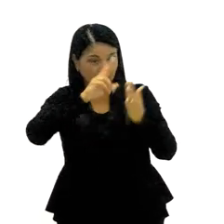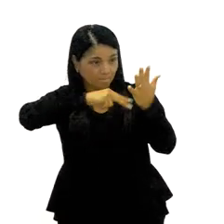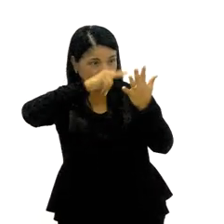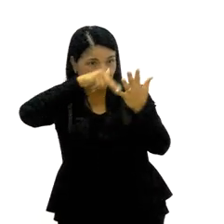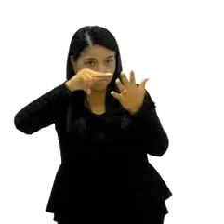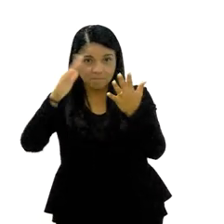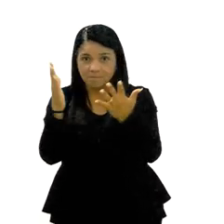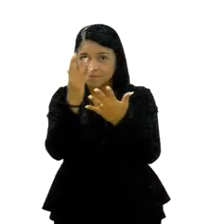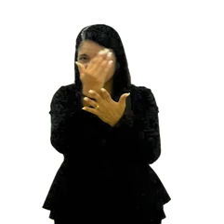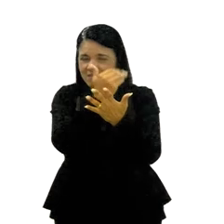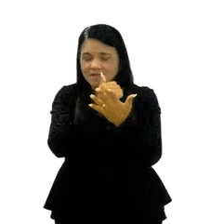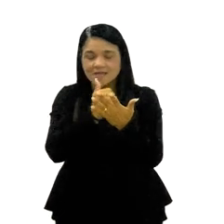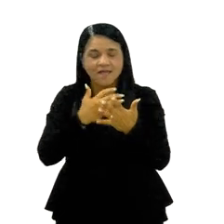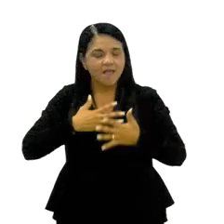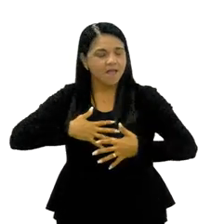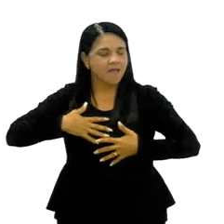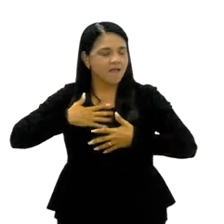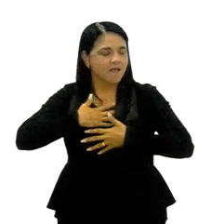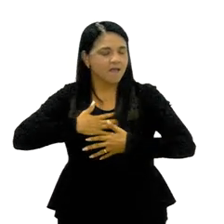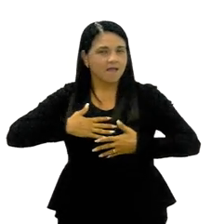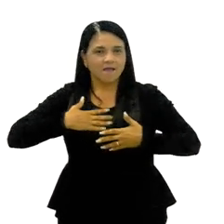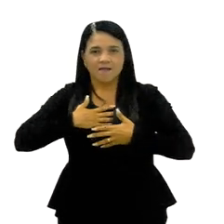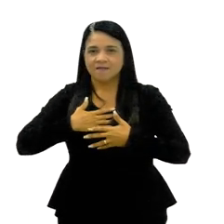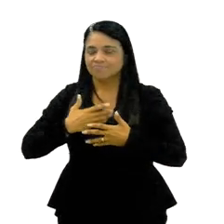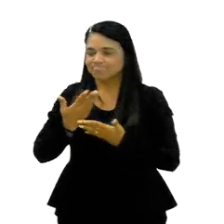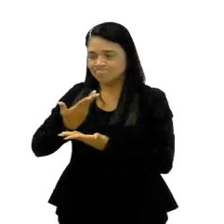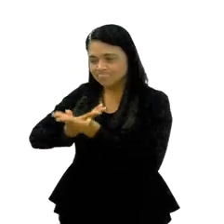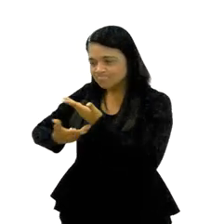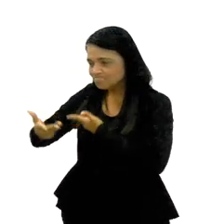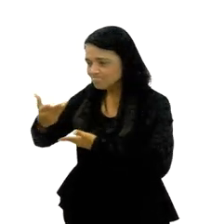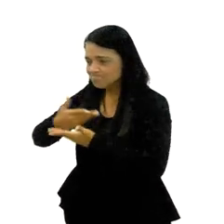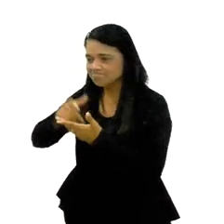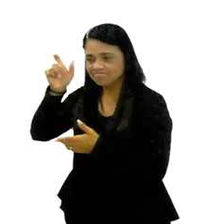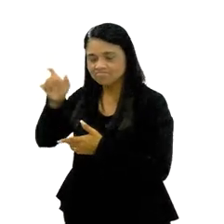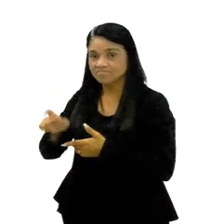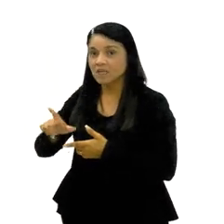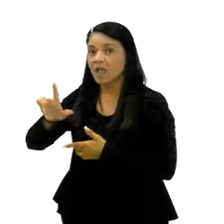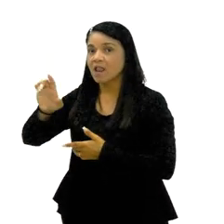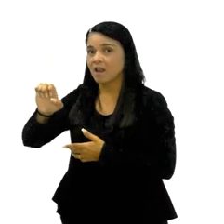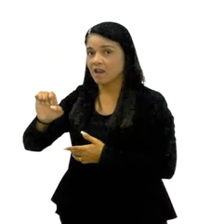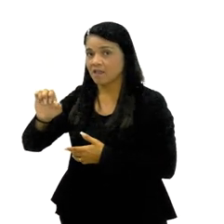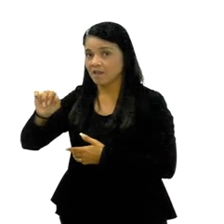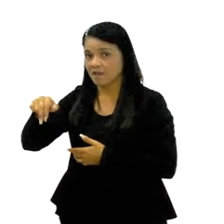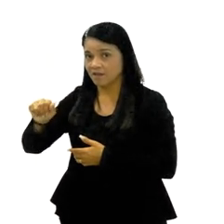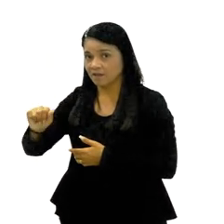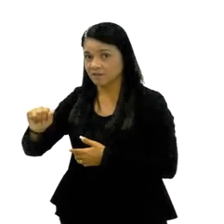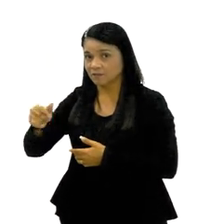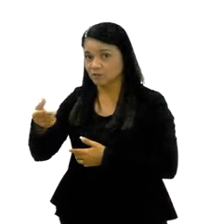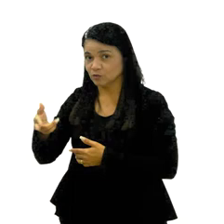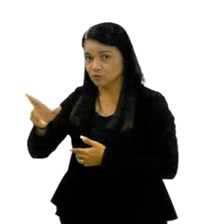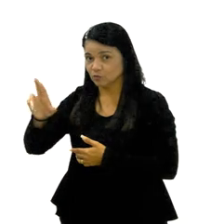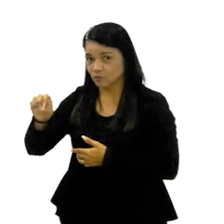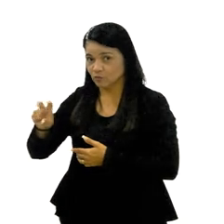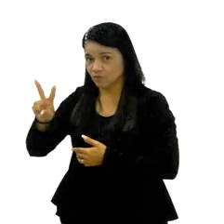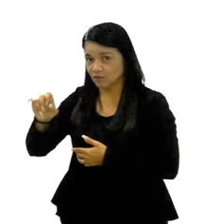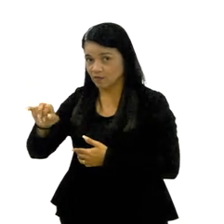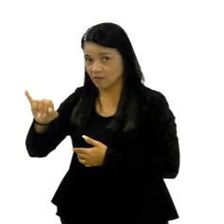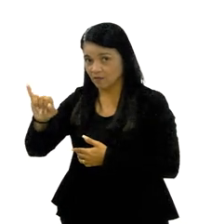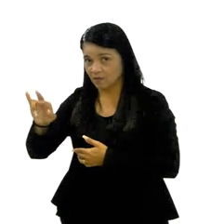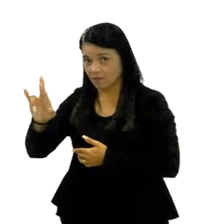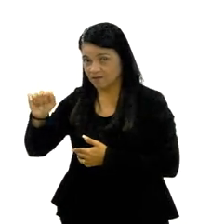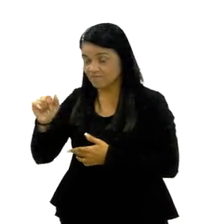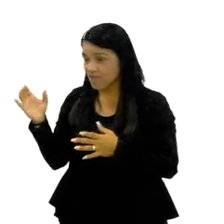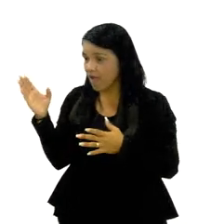porque foi tão prazeroso pintar aquele Cristo que a gente trocou, eu e o Leandro, nós trocamos algumas ideias com relação ao que ele queria e aquilo saiu muito